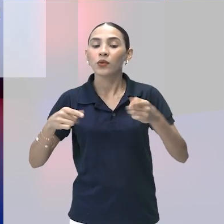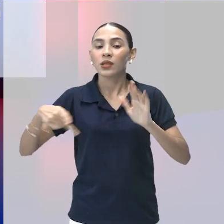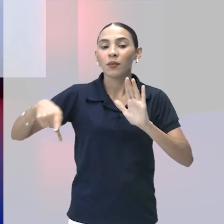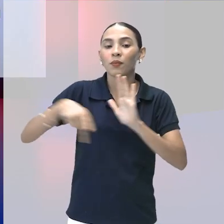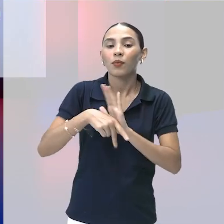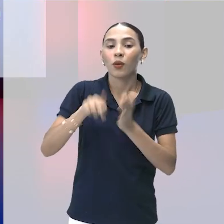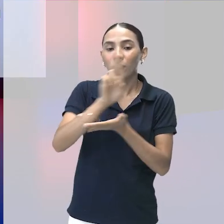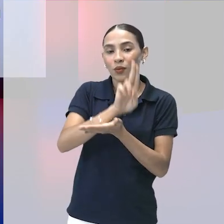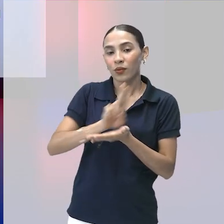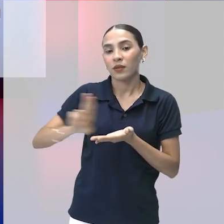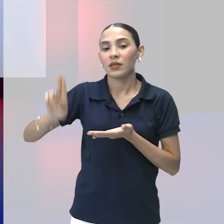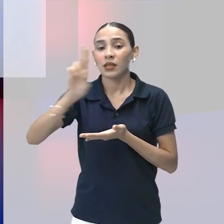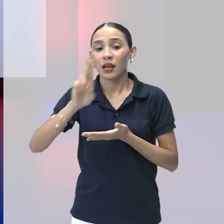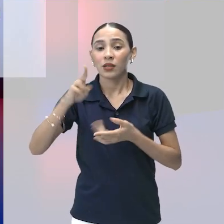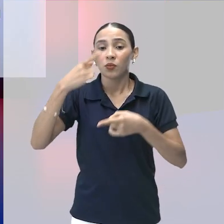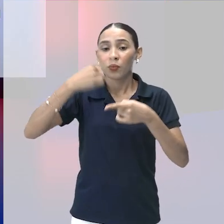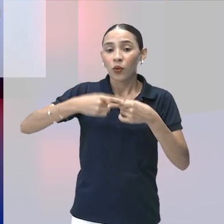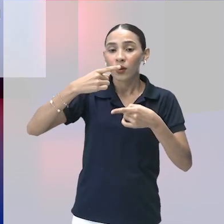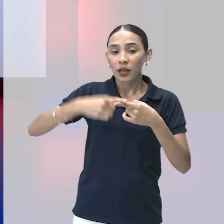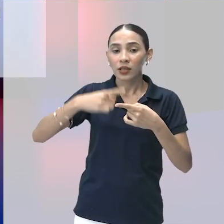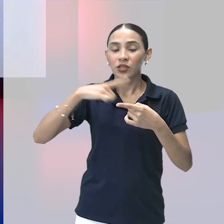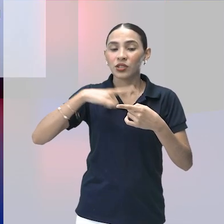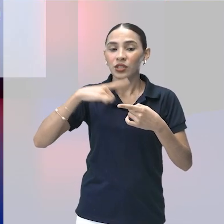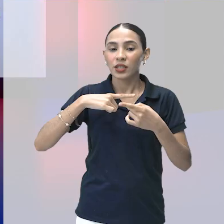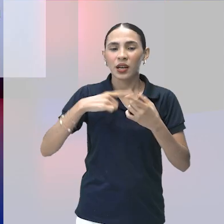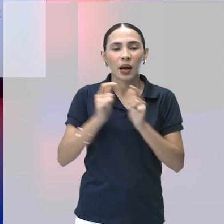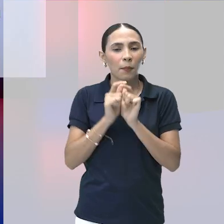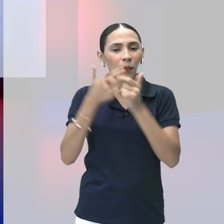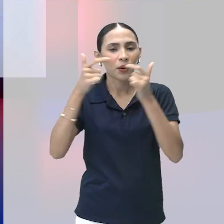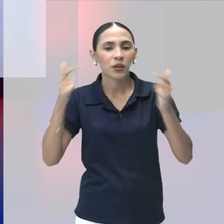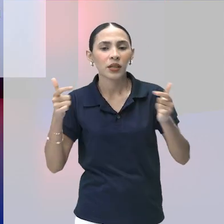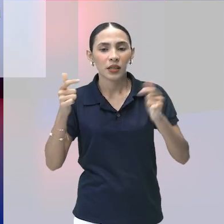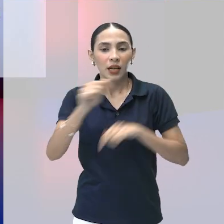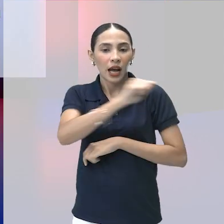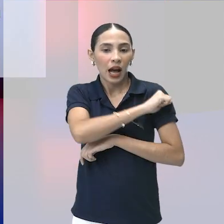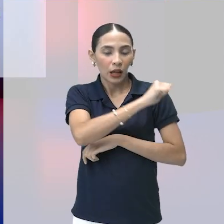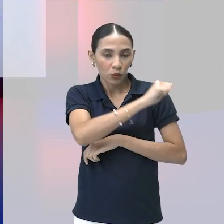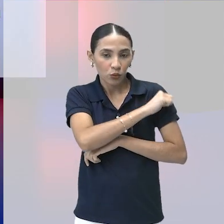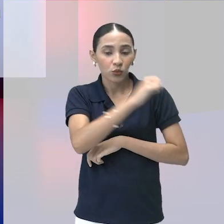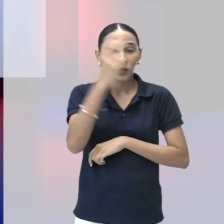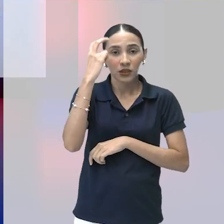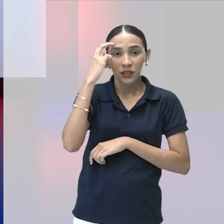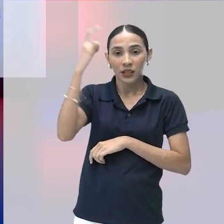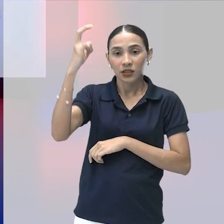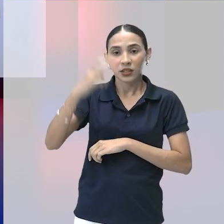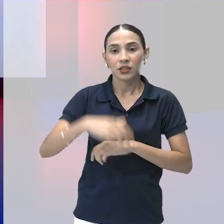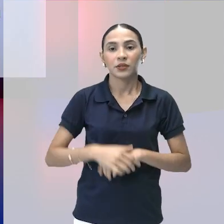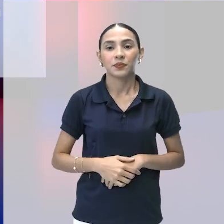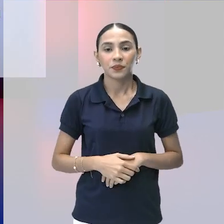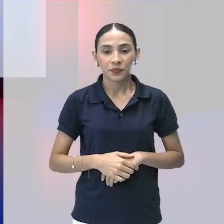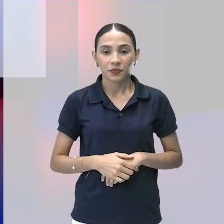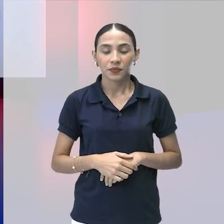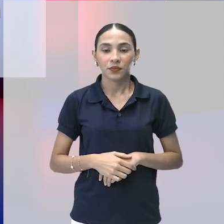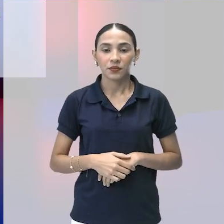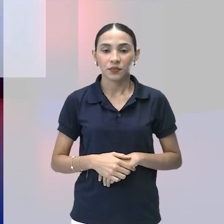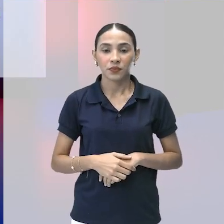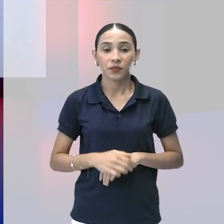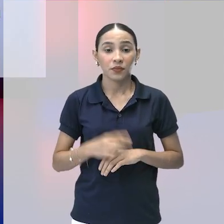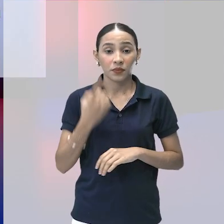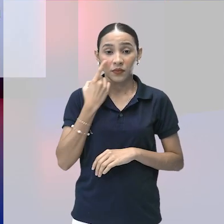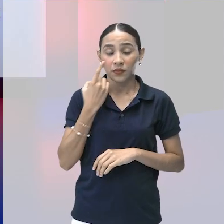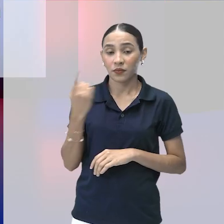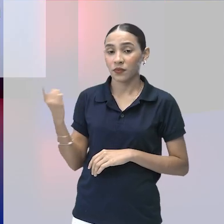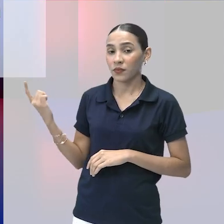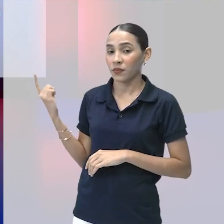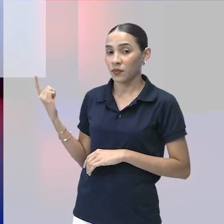da universidade, por ter sido composto, em sua maioria, por estudantes e intelectuais. Olha